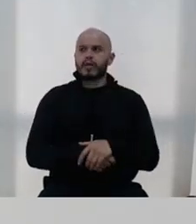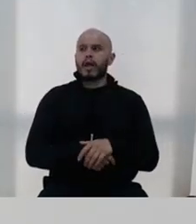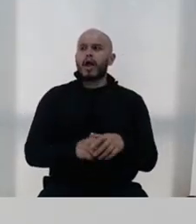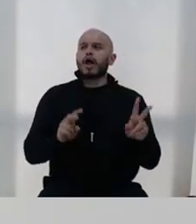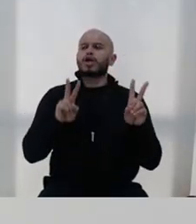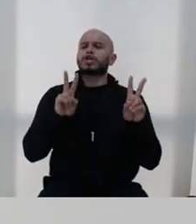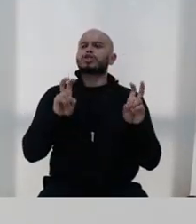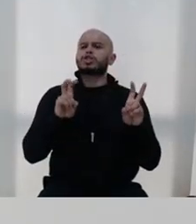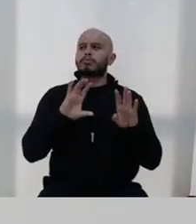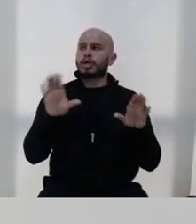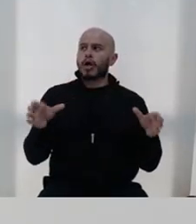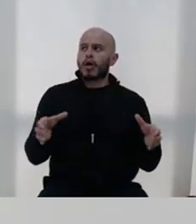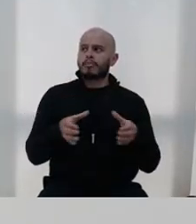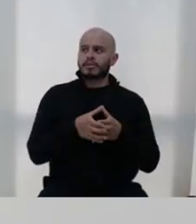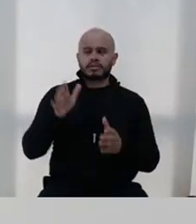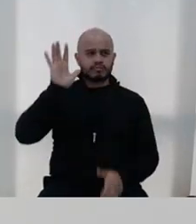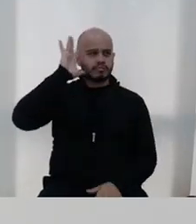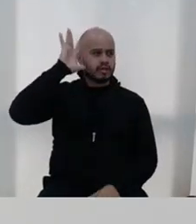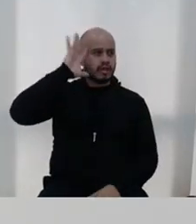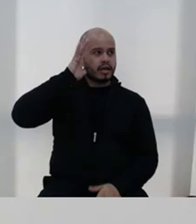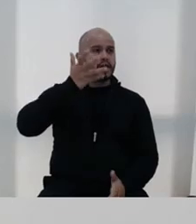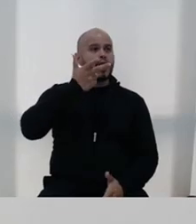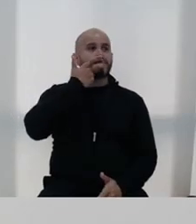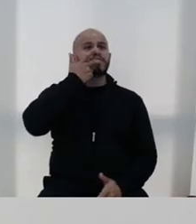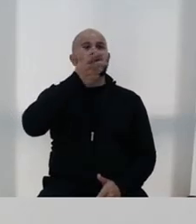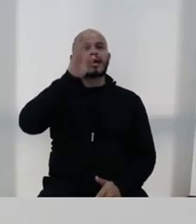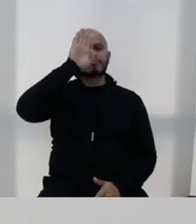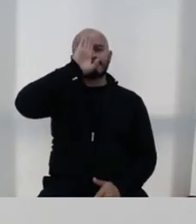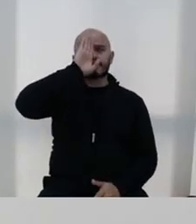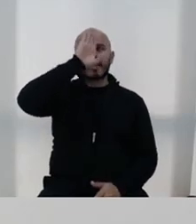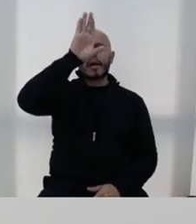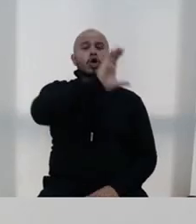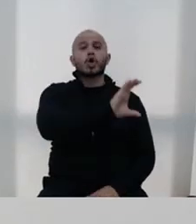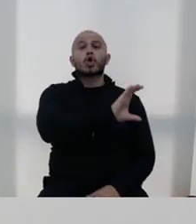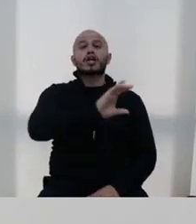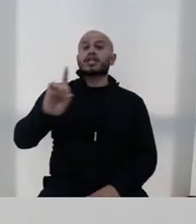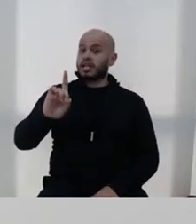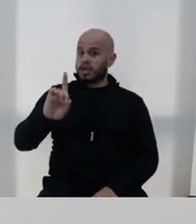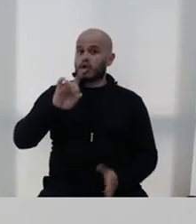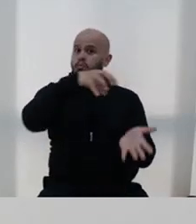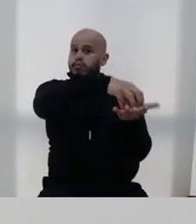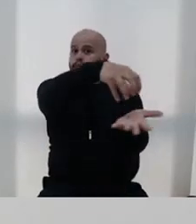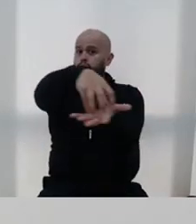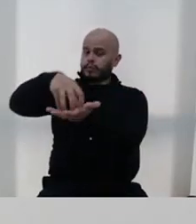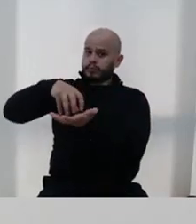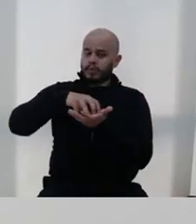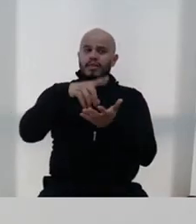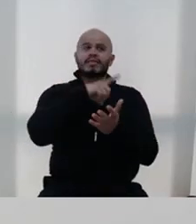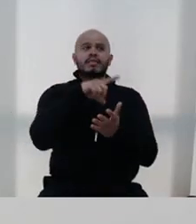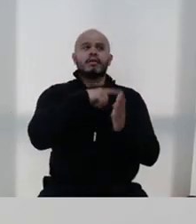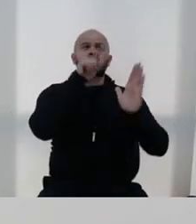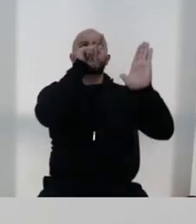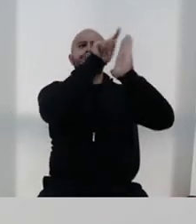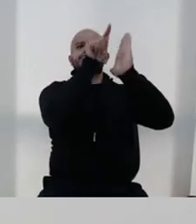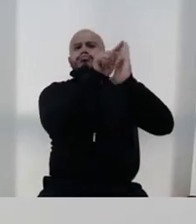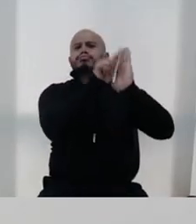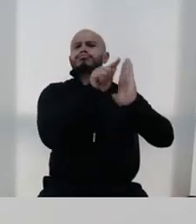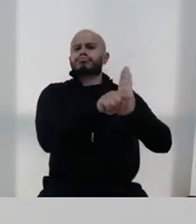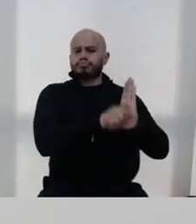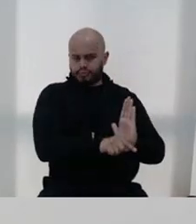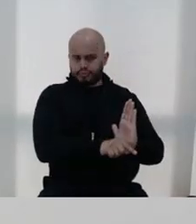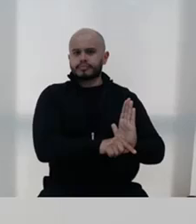gostaria aqui de me dirigir especialmente aos coordenadores das unidades que receberam um questionário do comitê